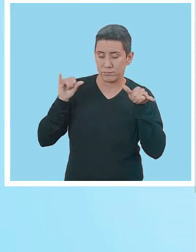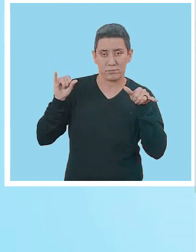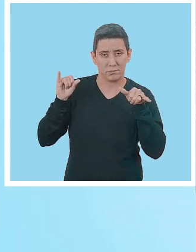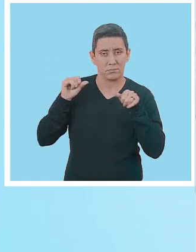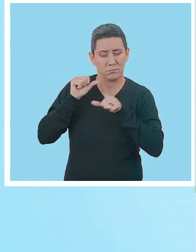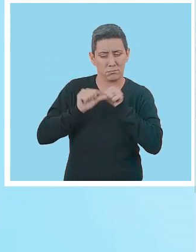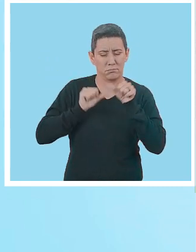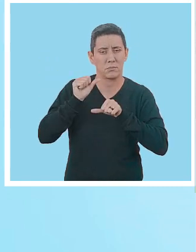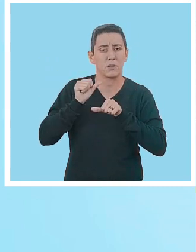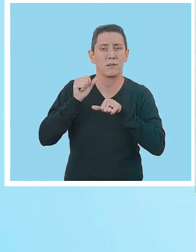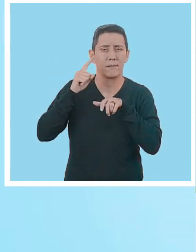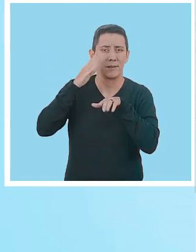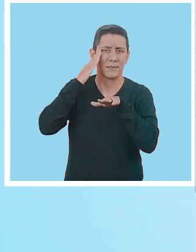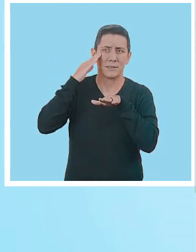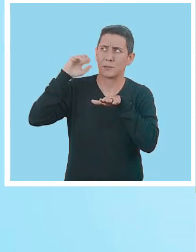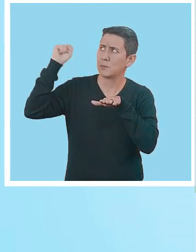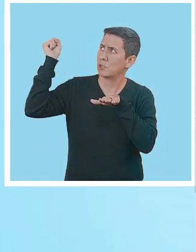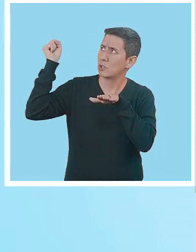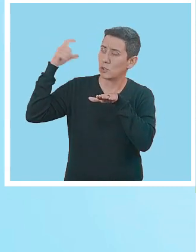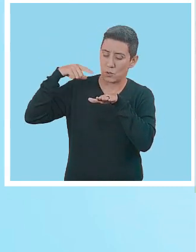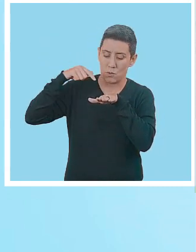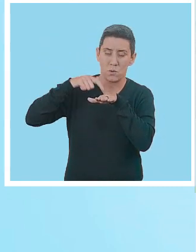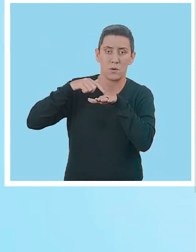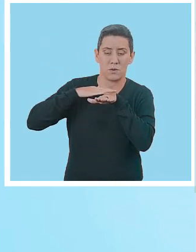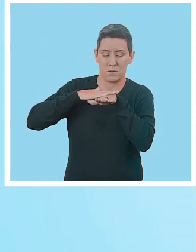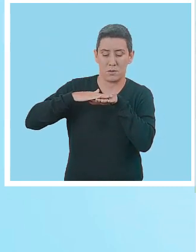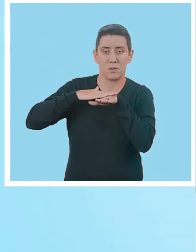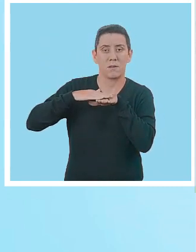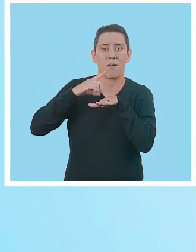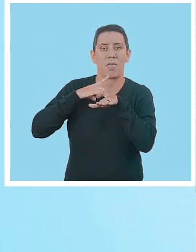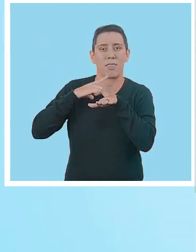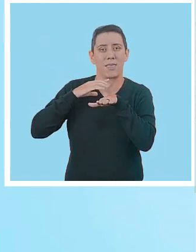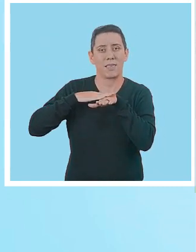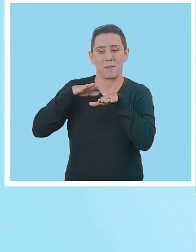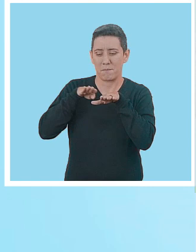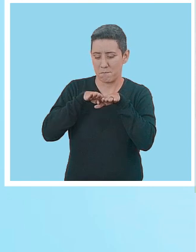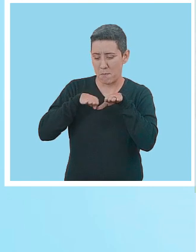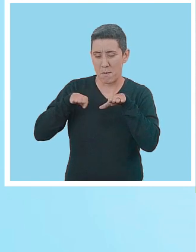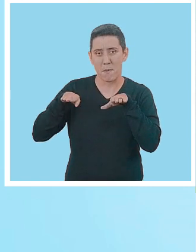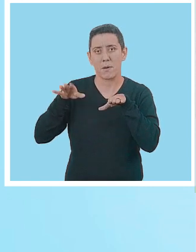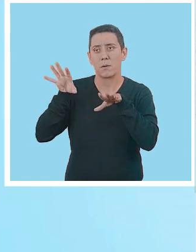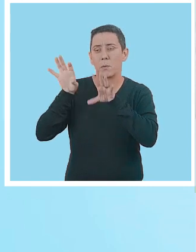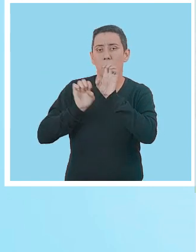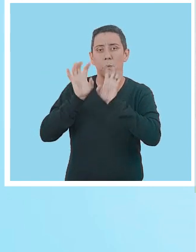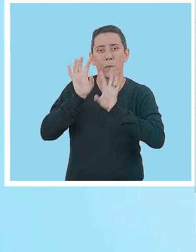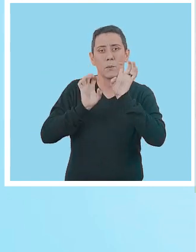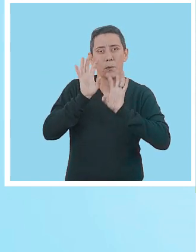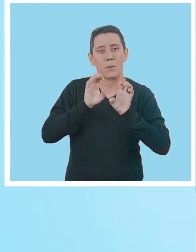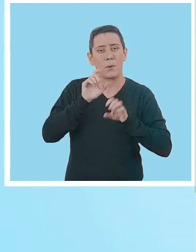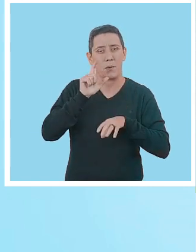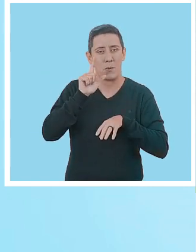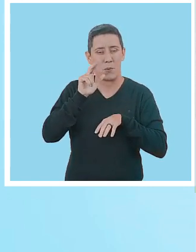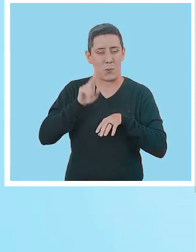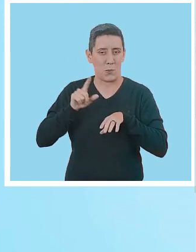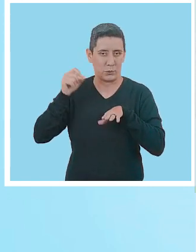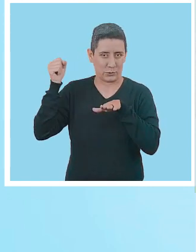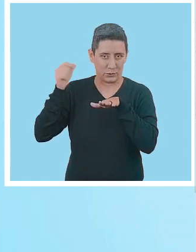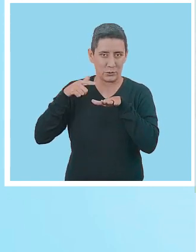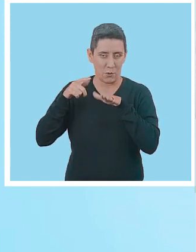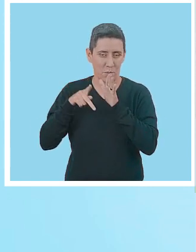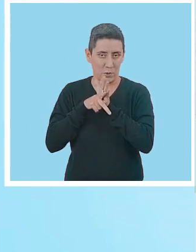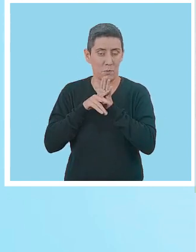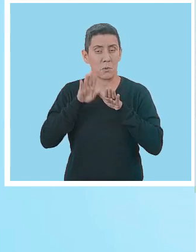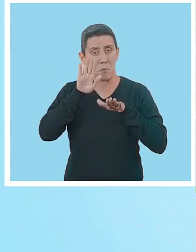os painéis fotovoltaicos né módulos fotovoltaicos É mas o painel